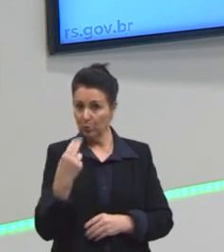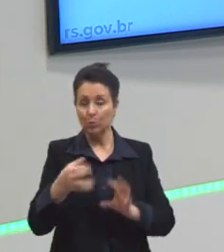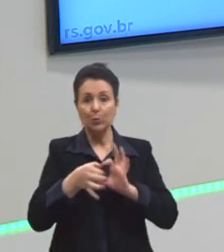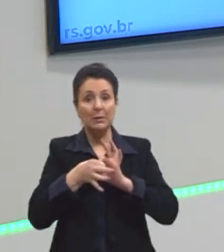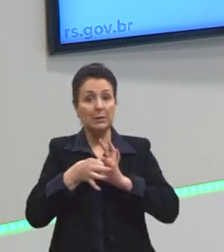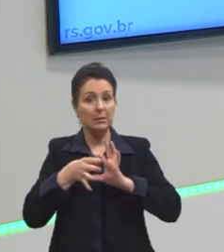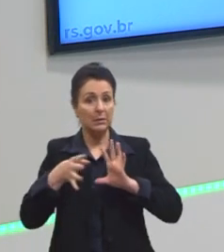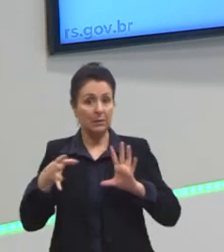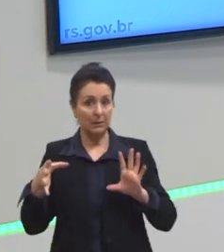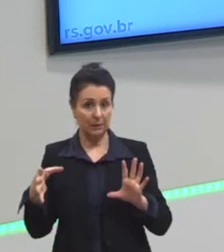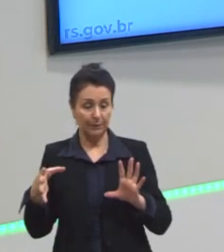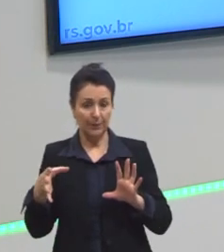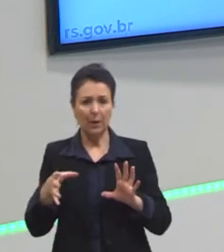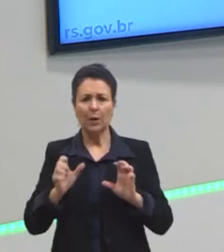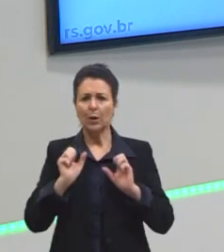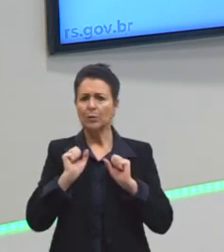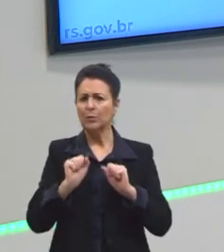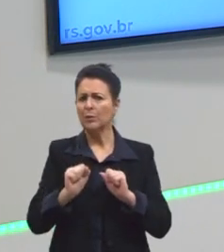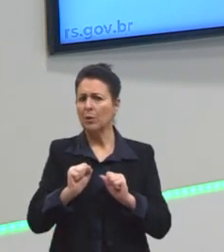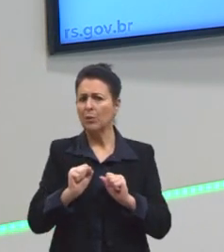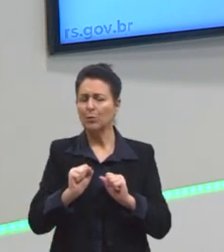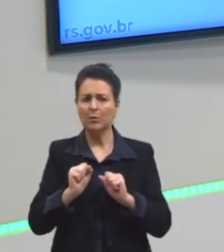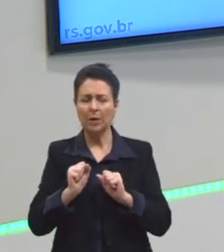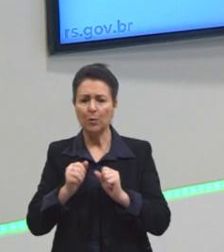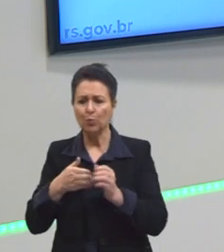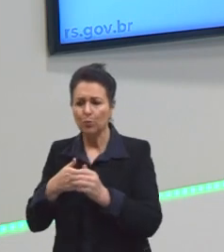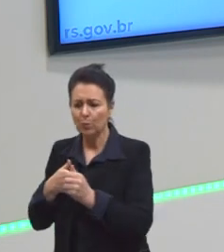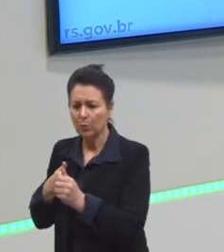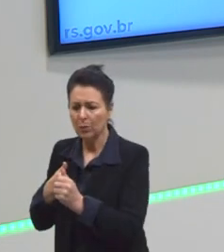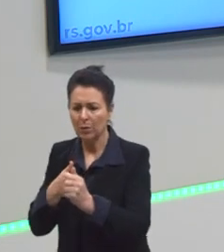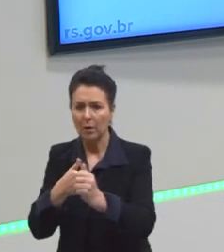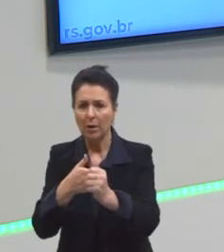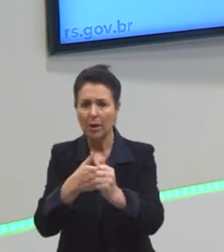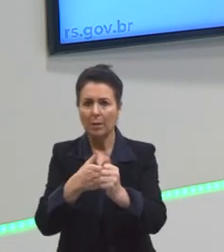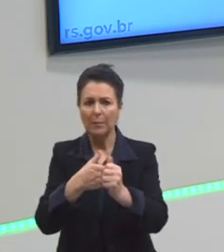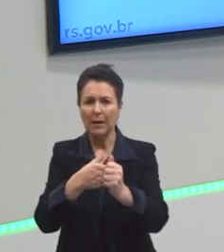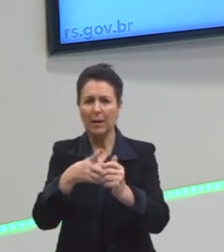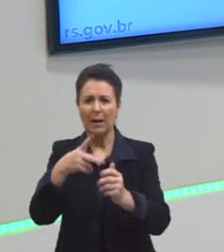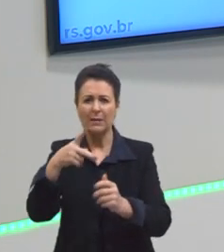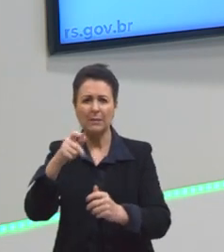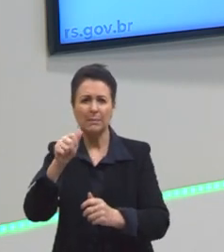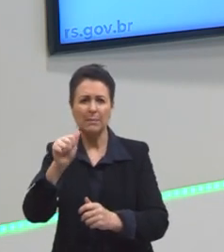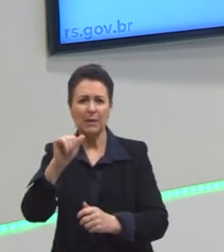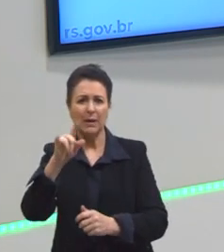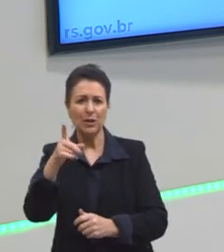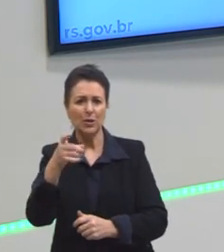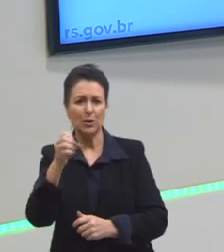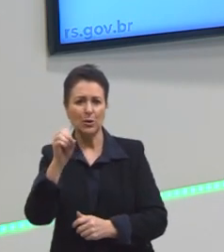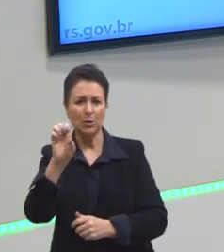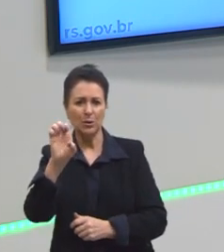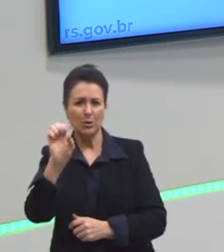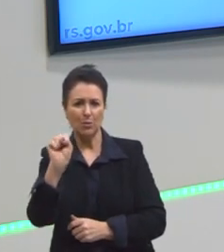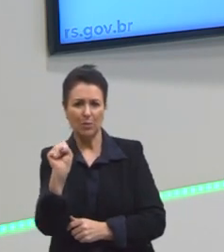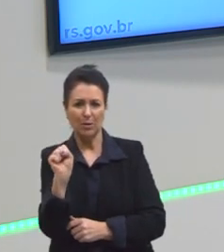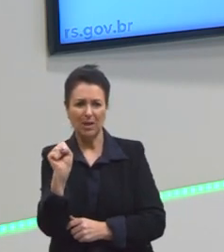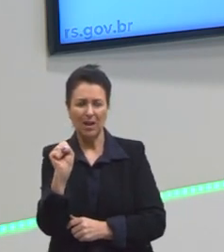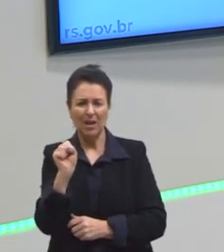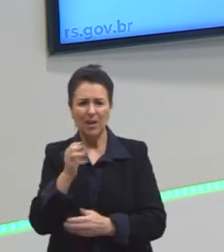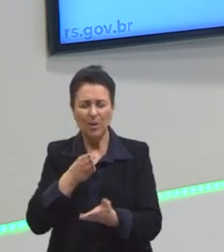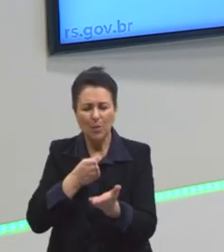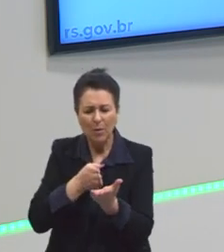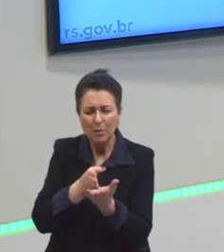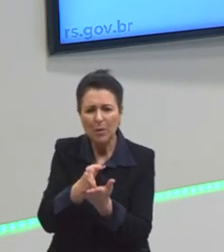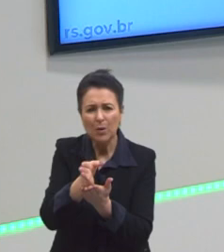livres nós podemos nos guiarmos pelas paixões e as paixões não levam nos levam para o mal